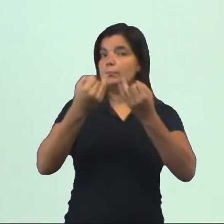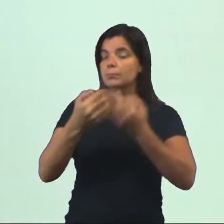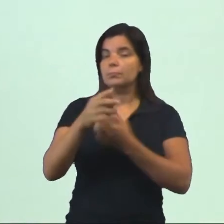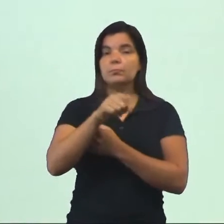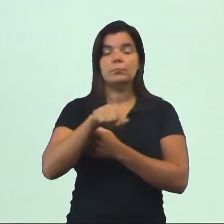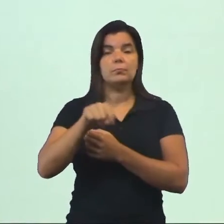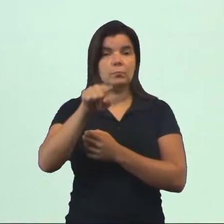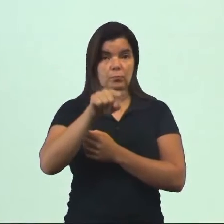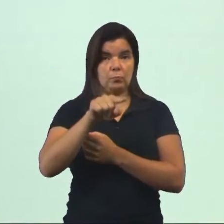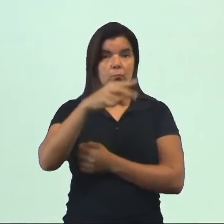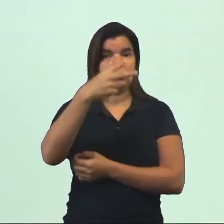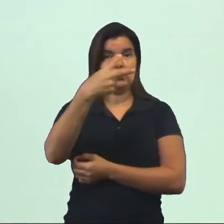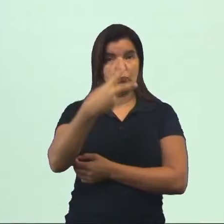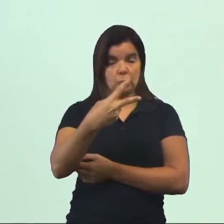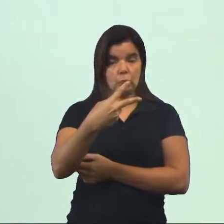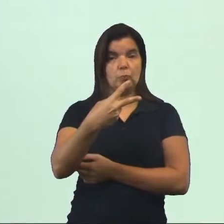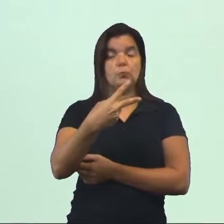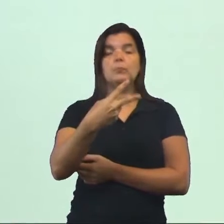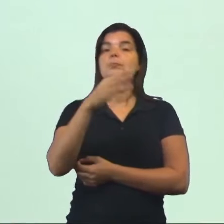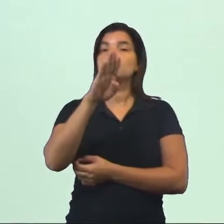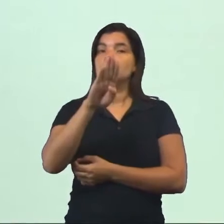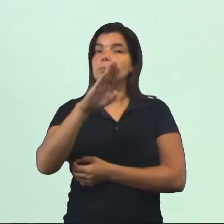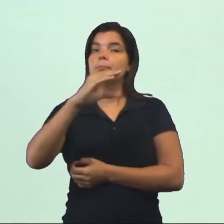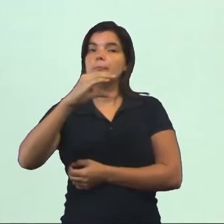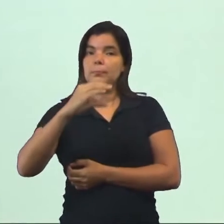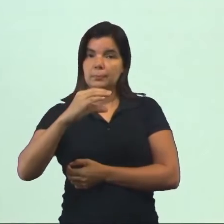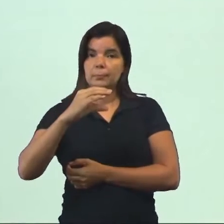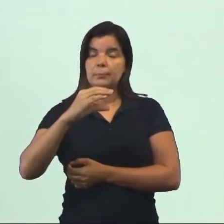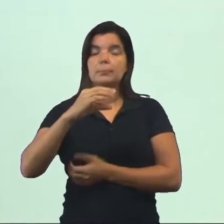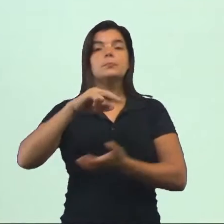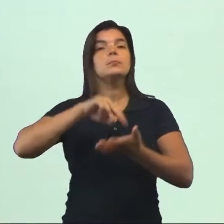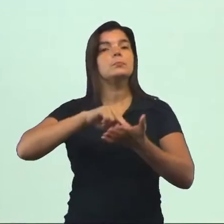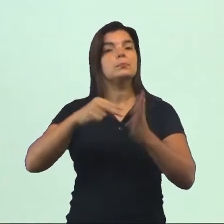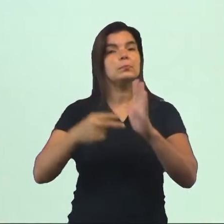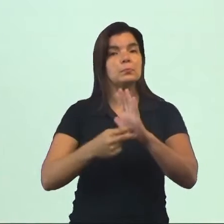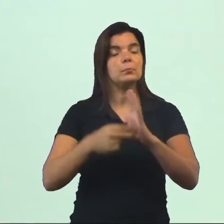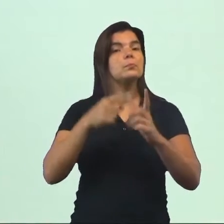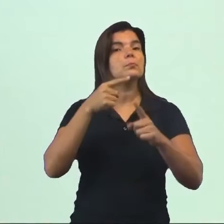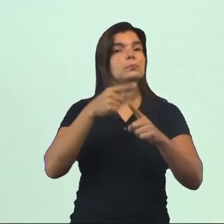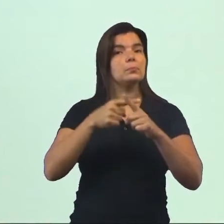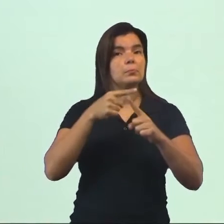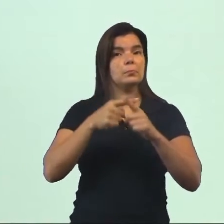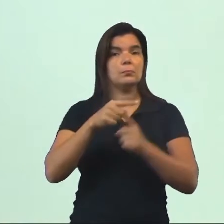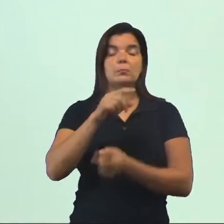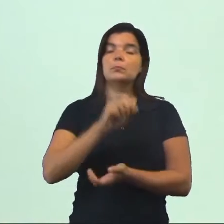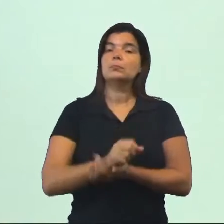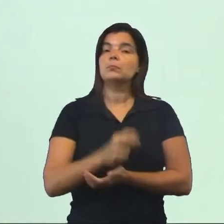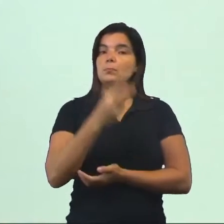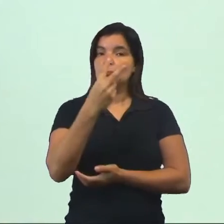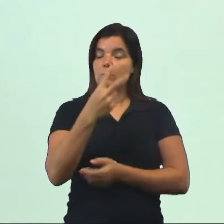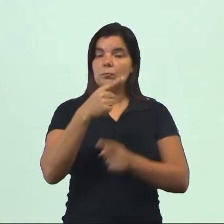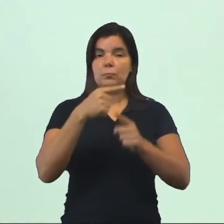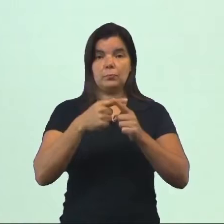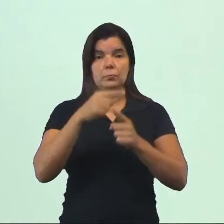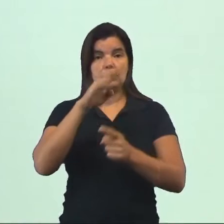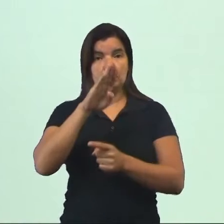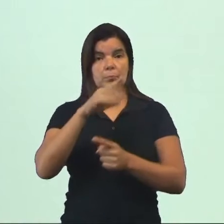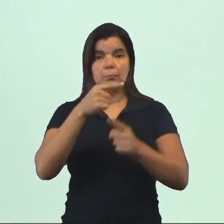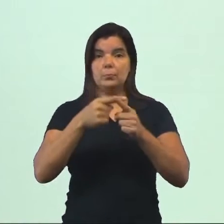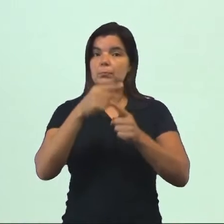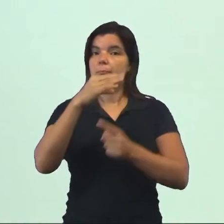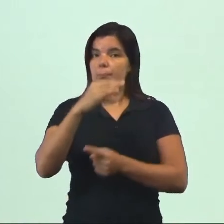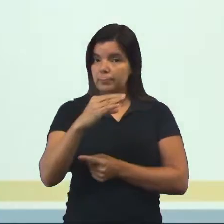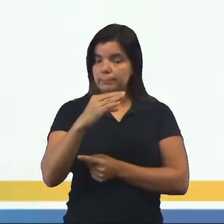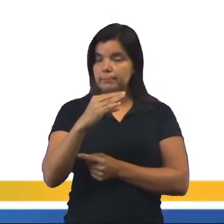para vocês 2BC, porque tem uma multiplicação ali. A 2 vezes B vezes